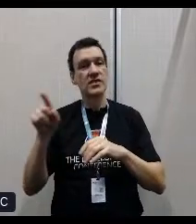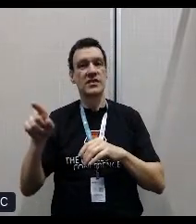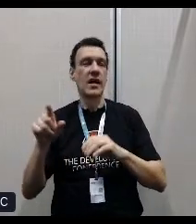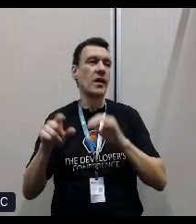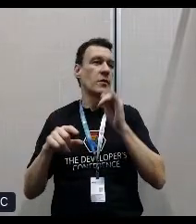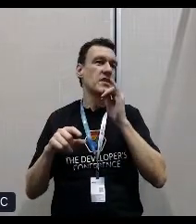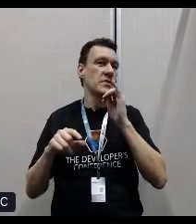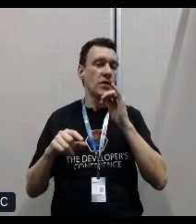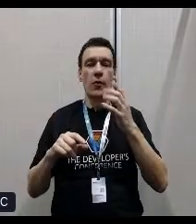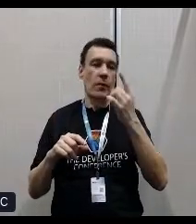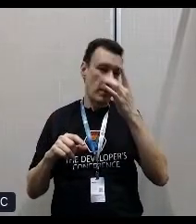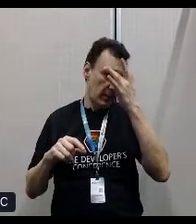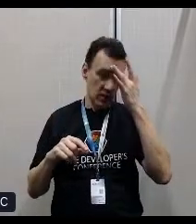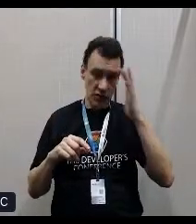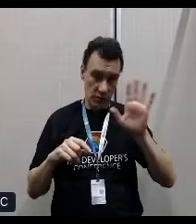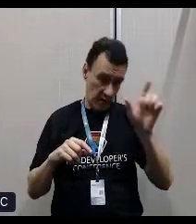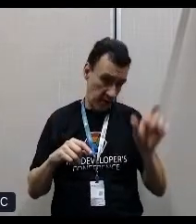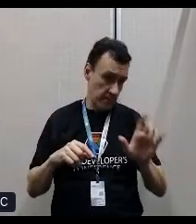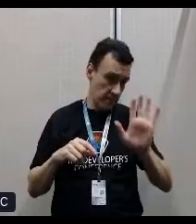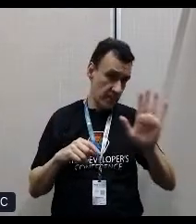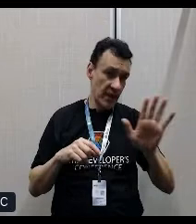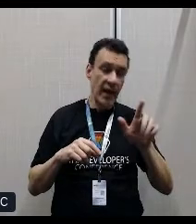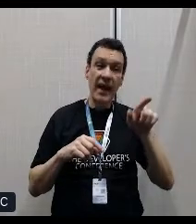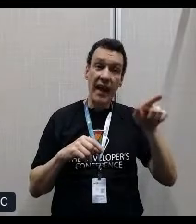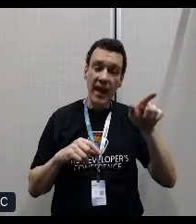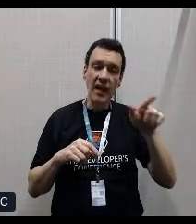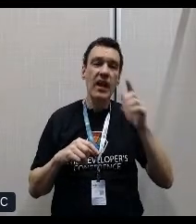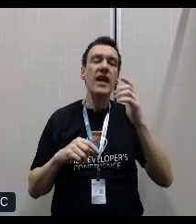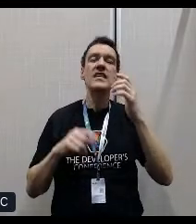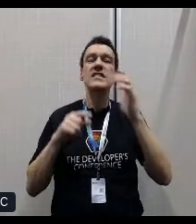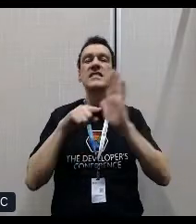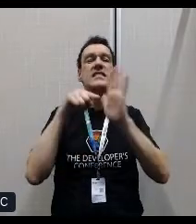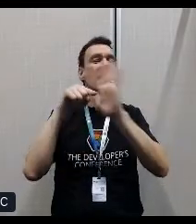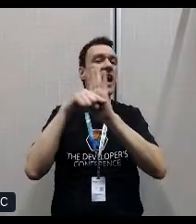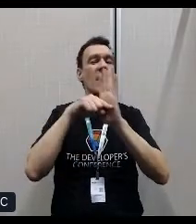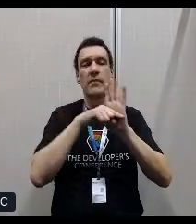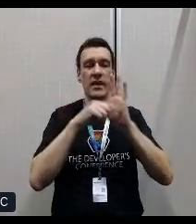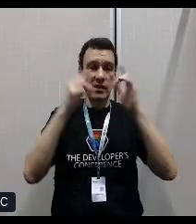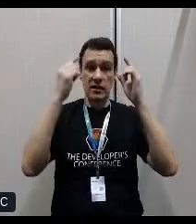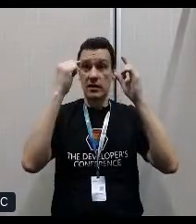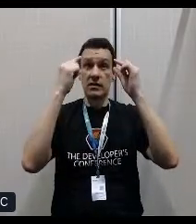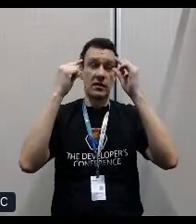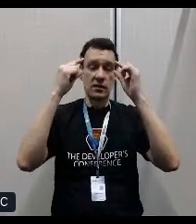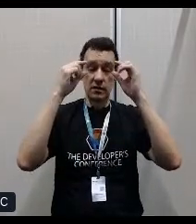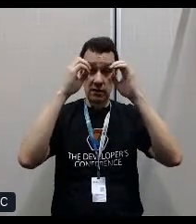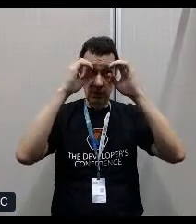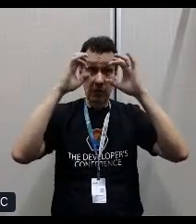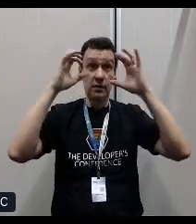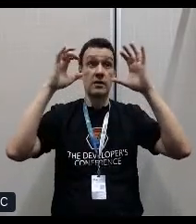pupila, e naquele momento específico eu não estou conseguindo visualizar direito